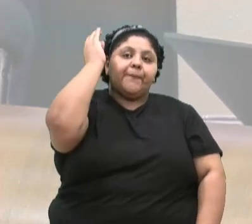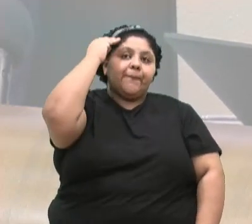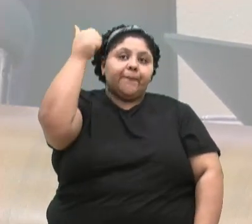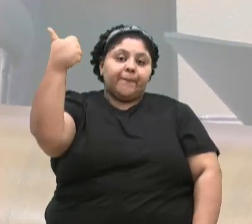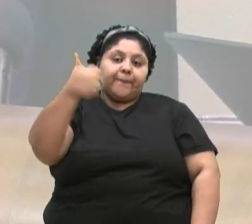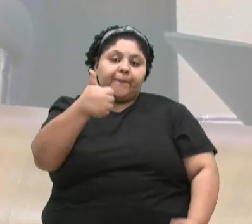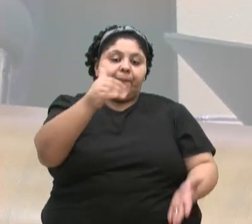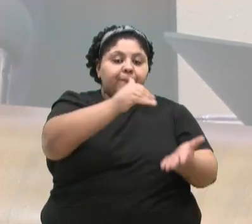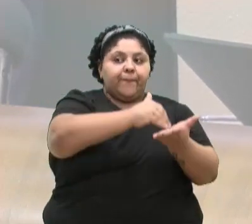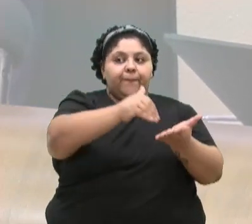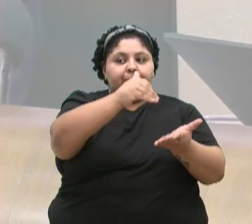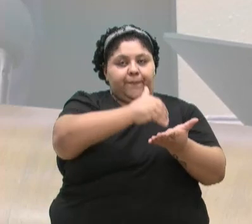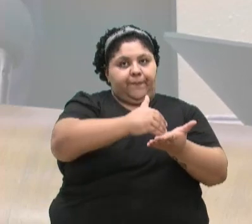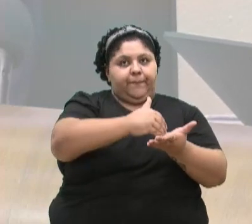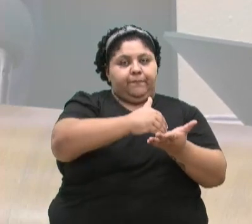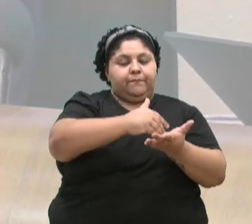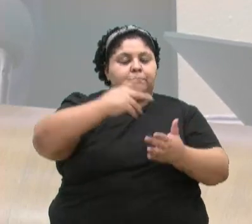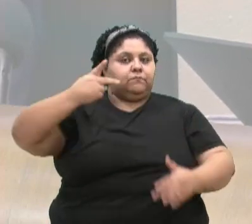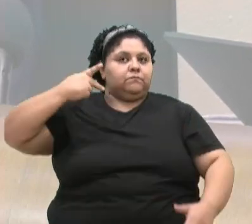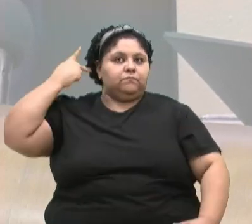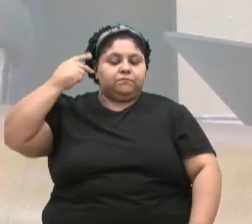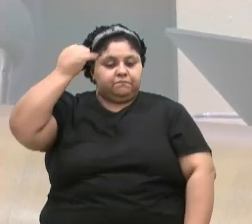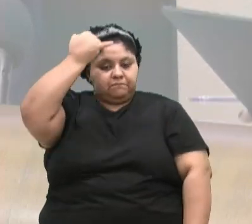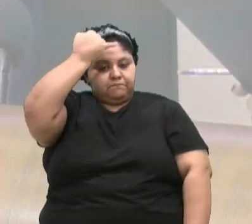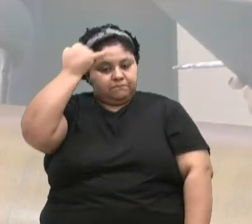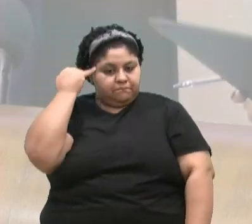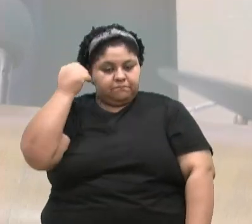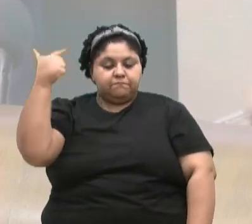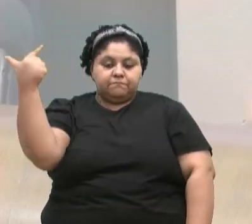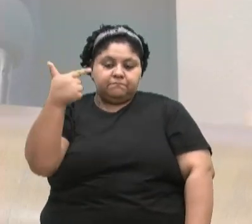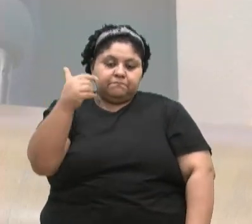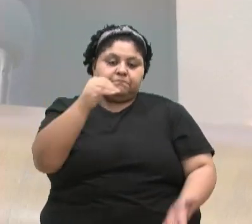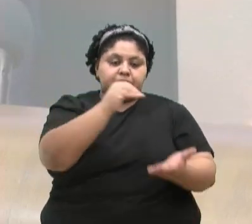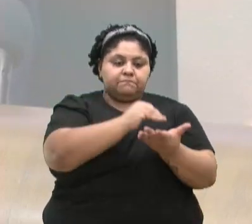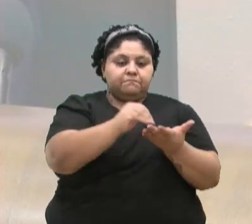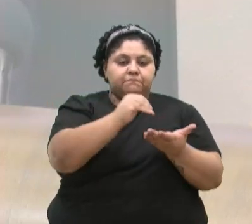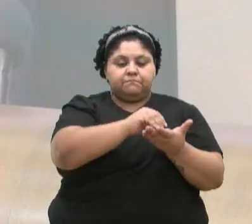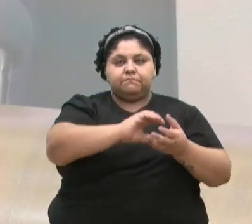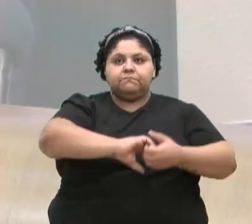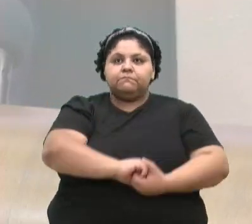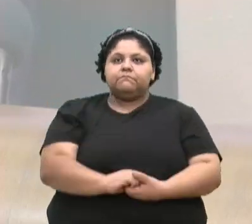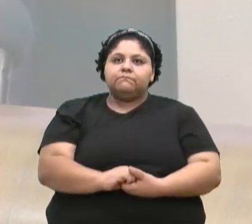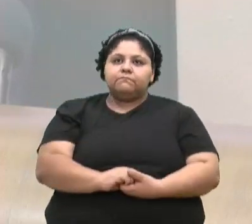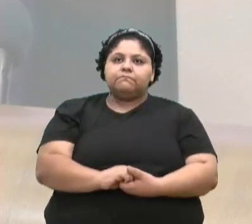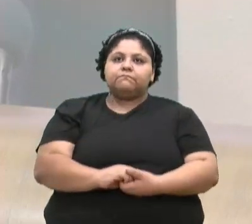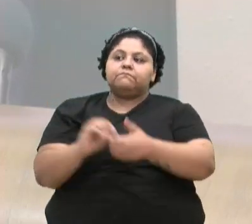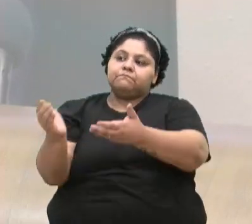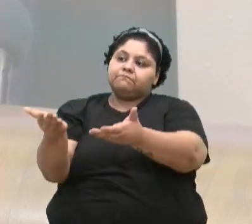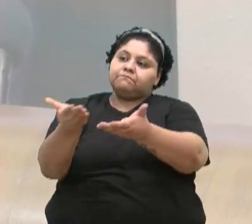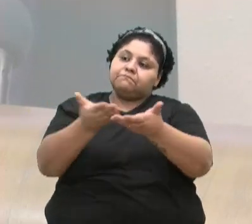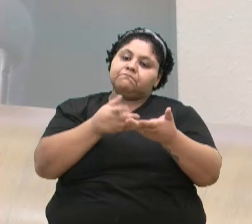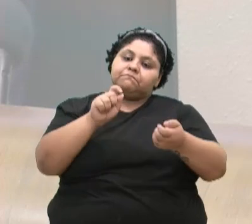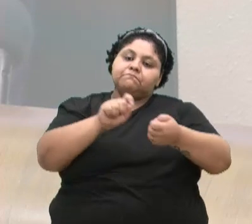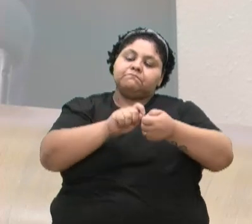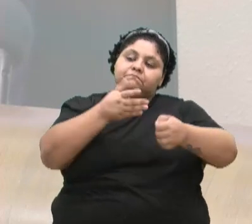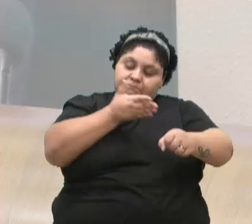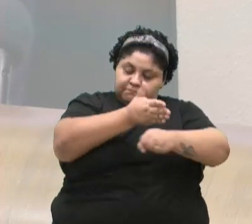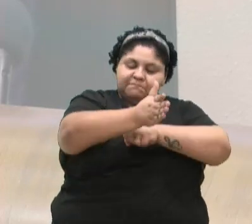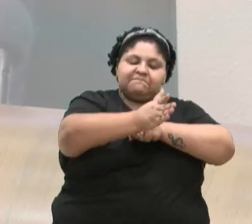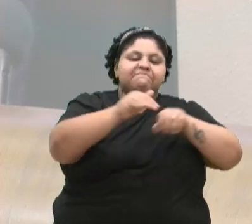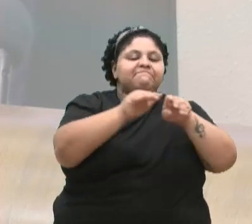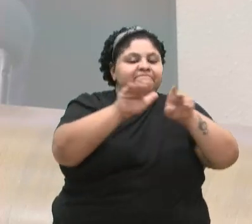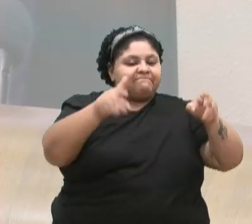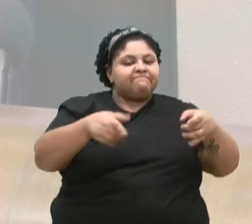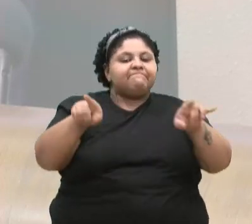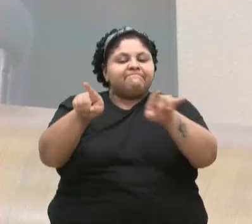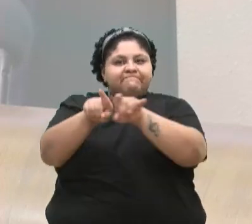primeiro secretário, vereador Zé D'Ambrós, segundo secretário. Convido os componentes da mesa e também